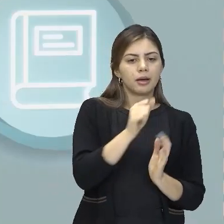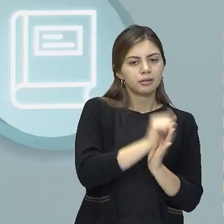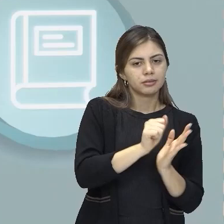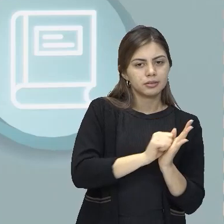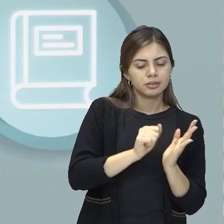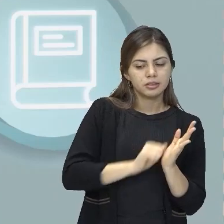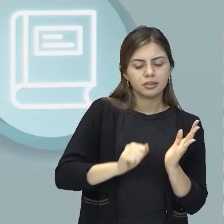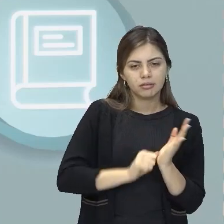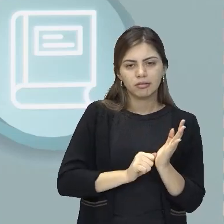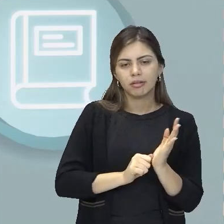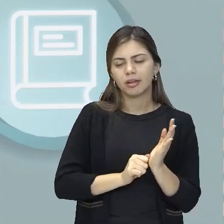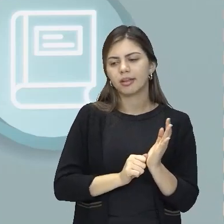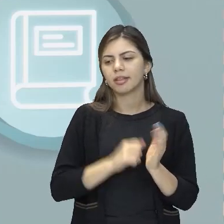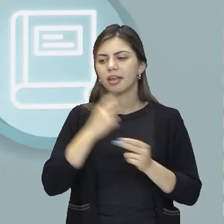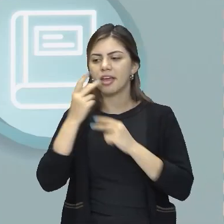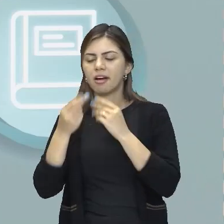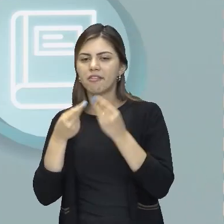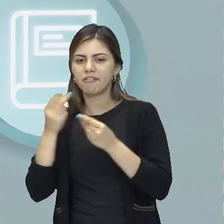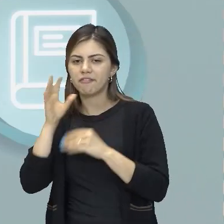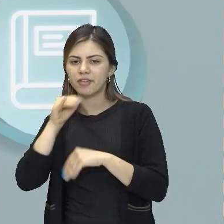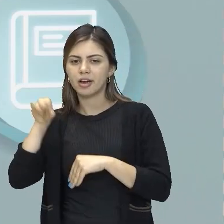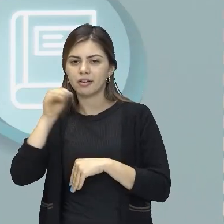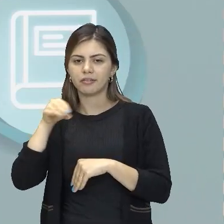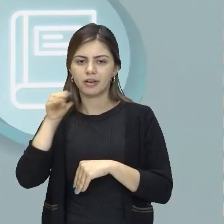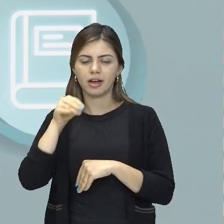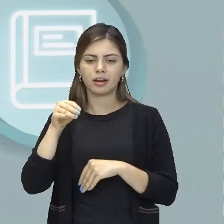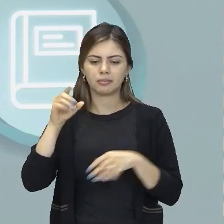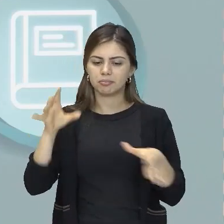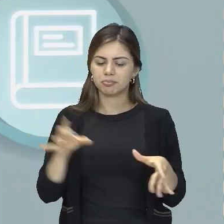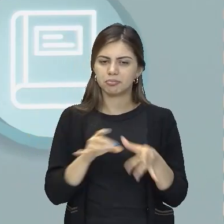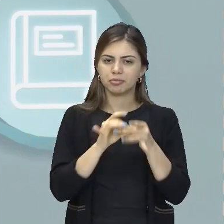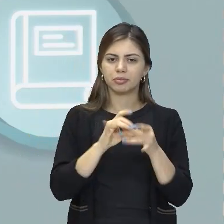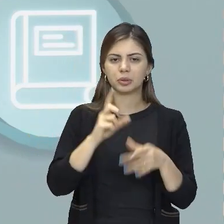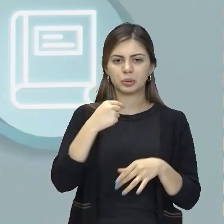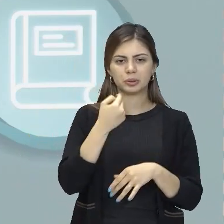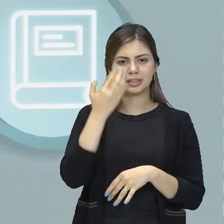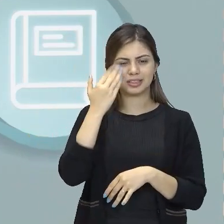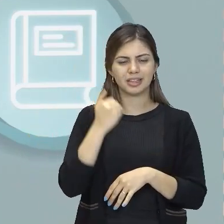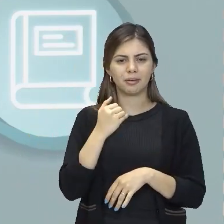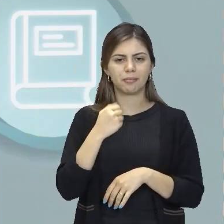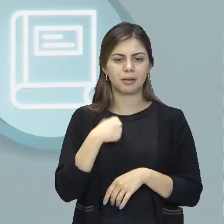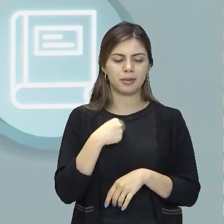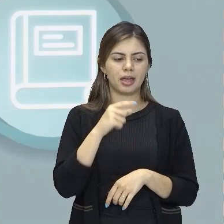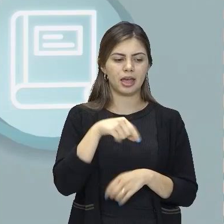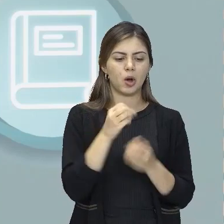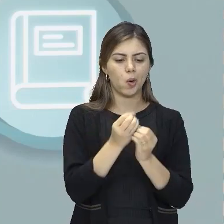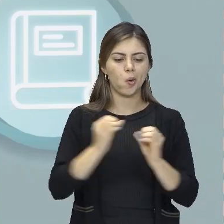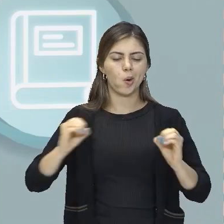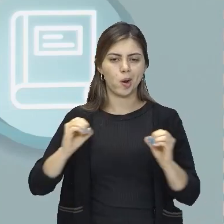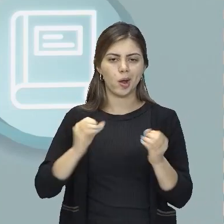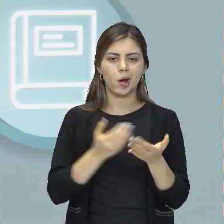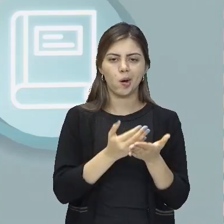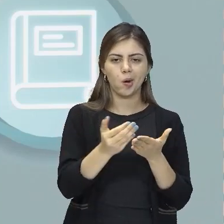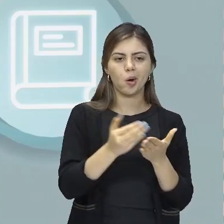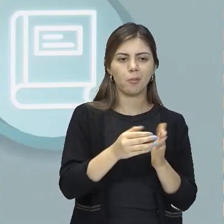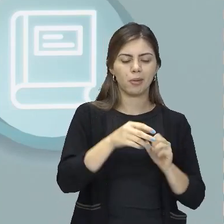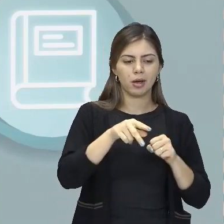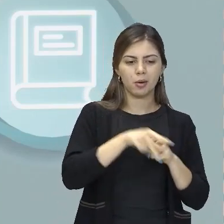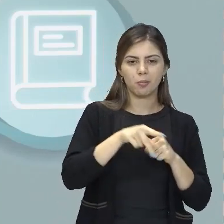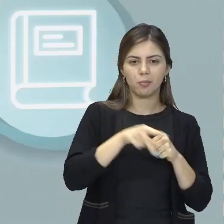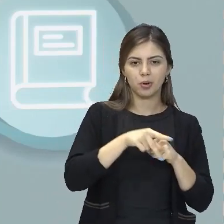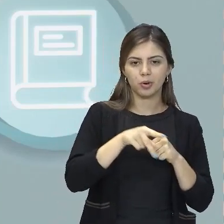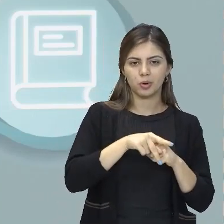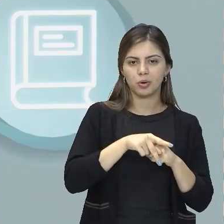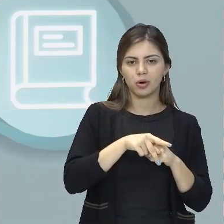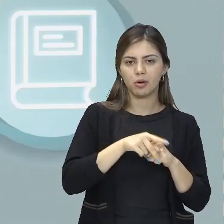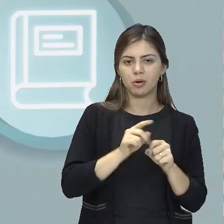dei-me o cigarro, que é a forma gramatical, né, a gente sabe que não pode começar uma oração com um pronome oblíquo, e aí lá no